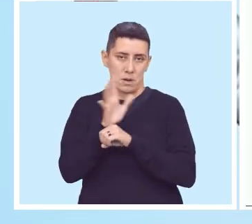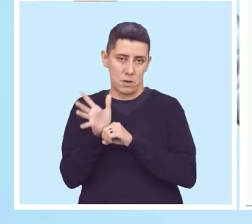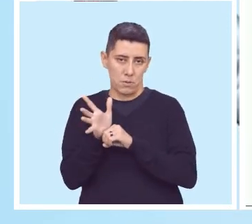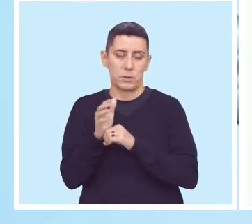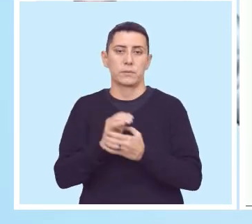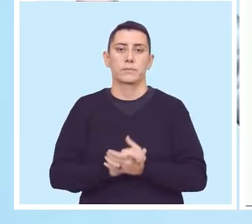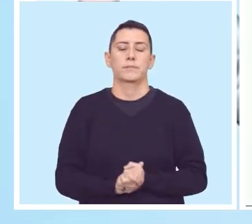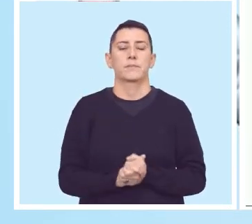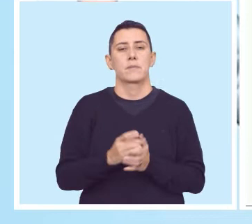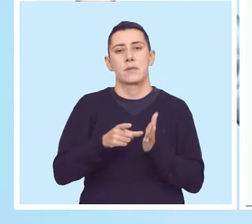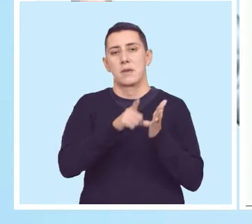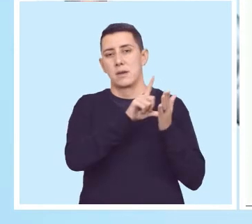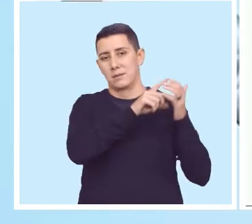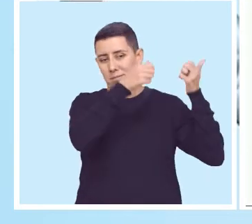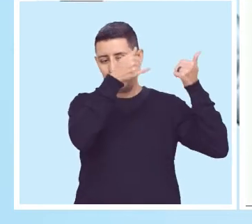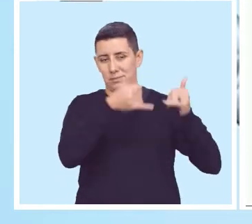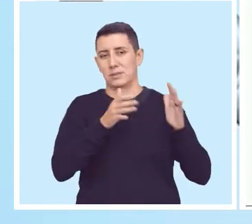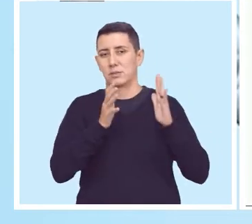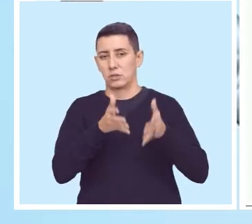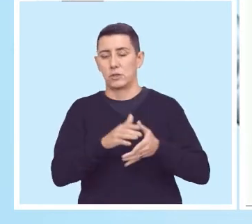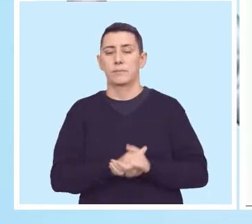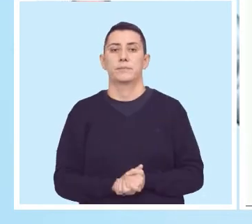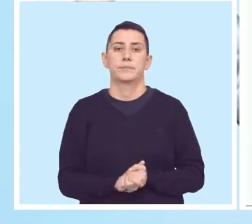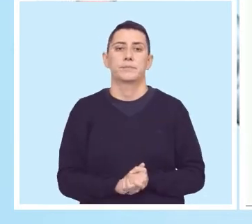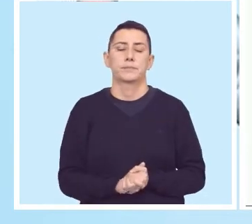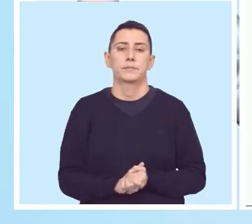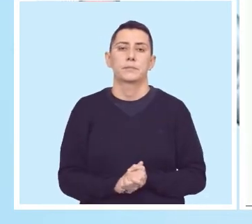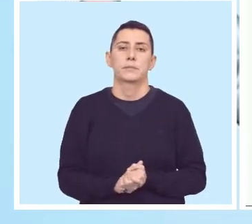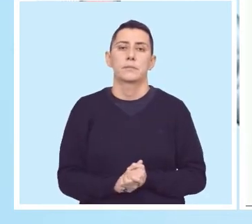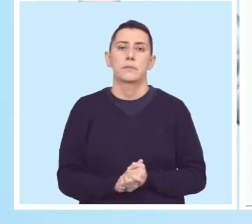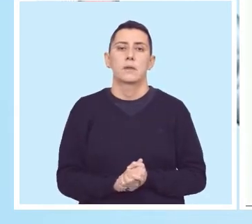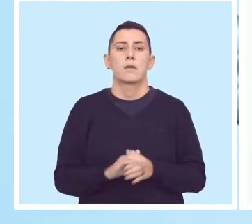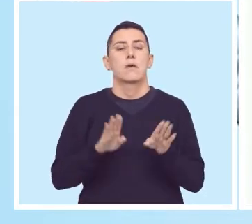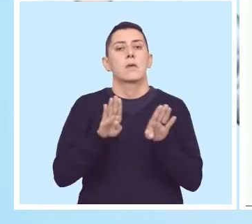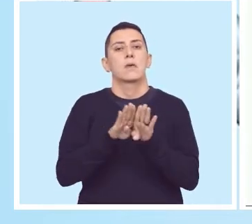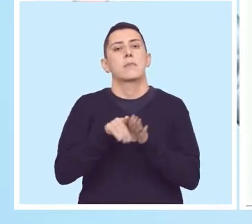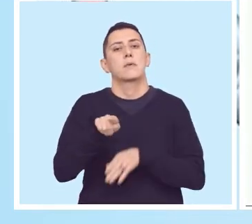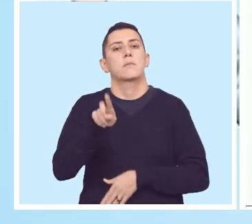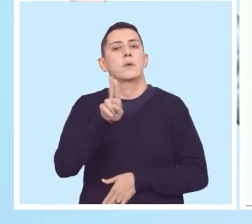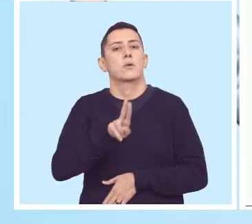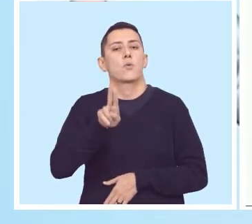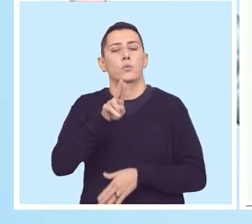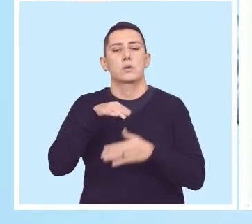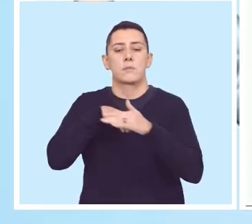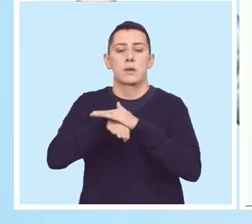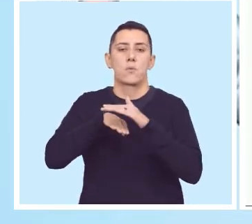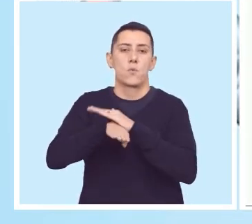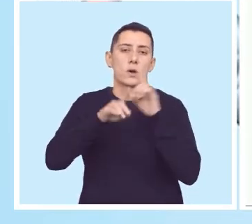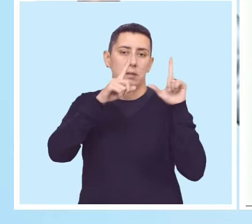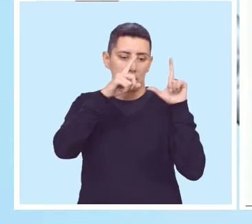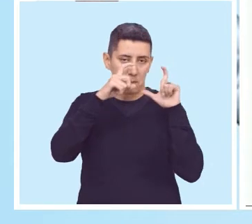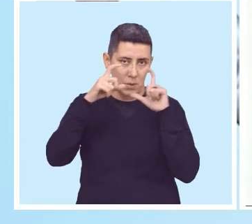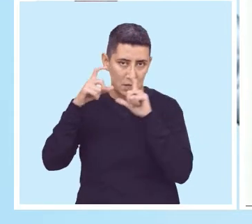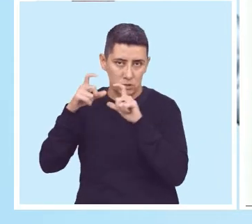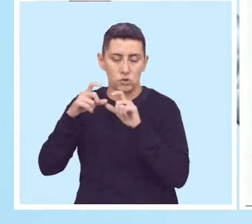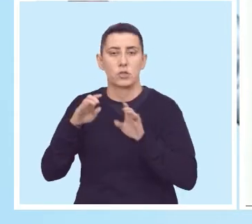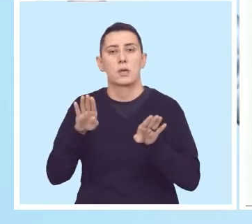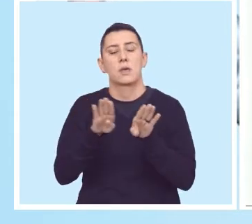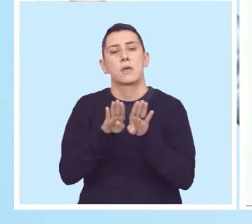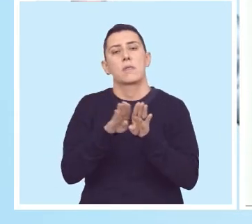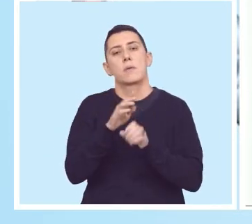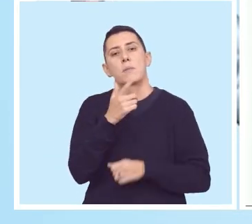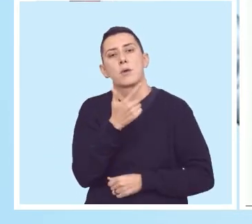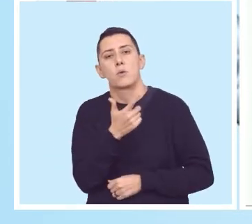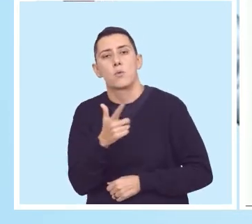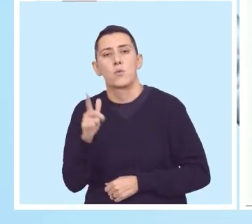Cloud, como foi falado anteriormente, e basicamente esse serviço a gente utilizou para armazenar as imagens. O outro módulo também diz respeito ao